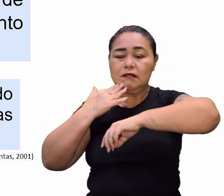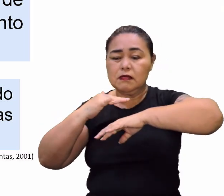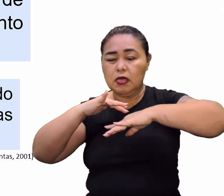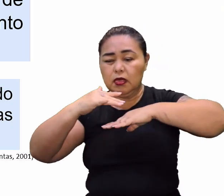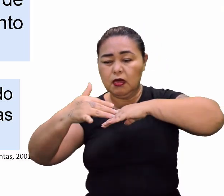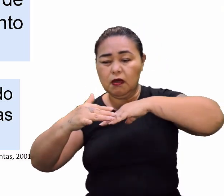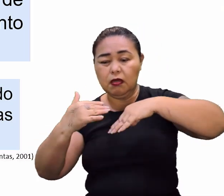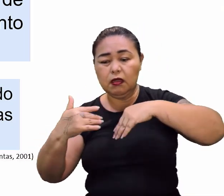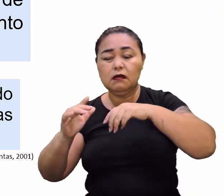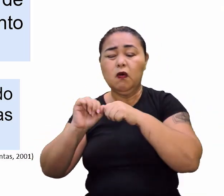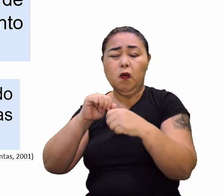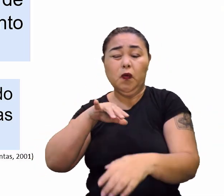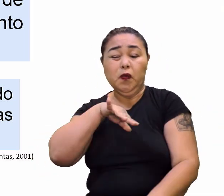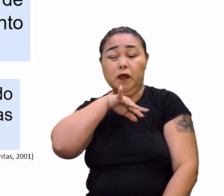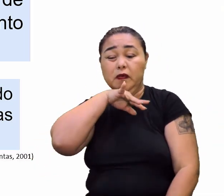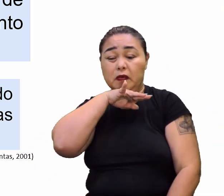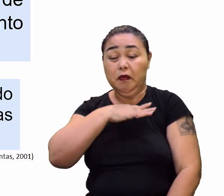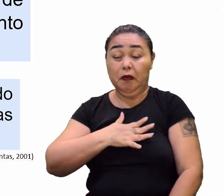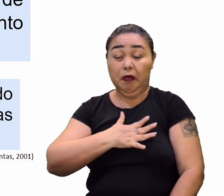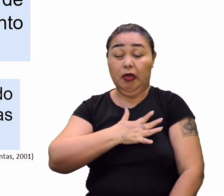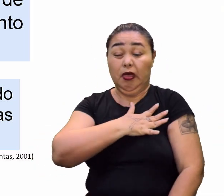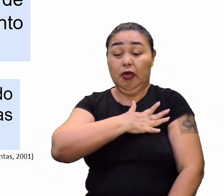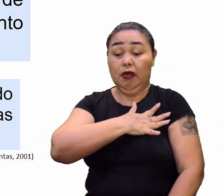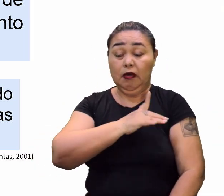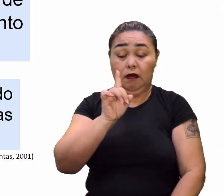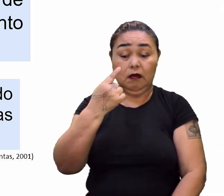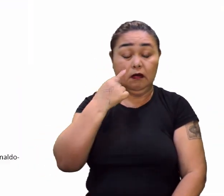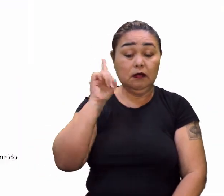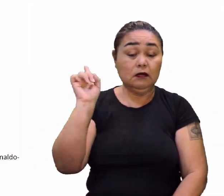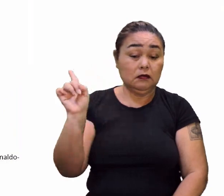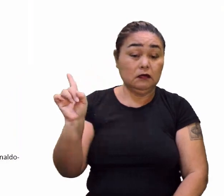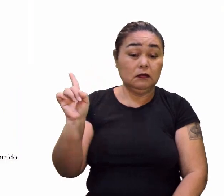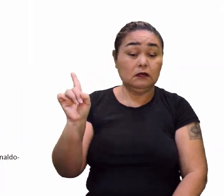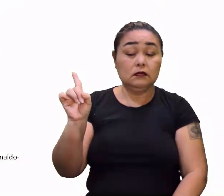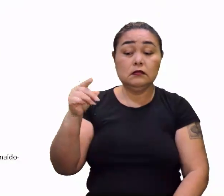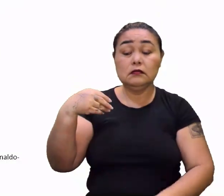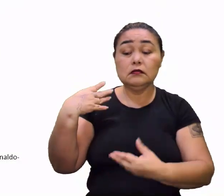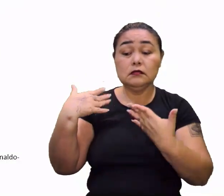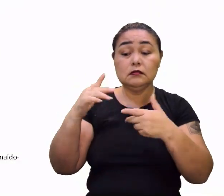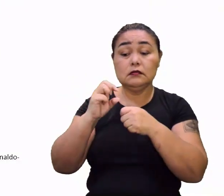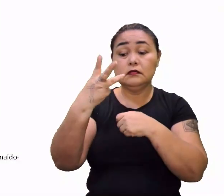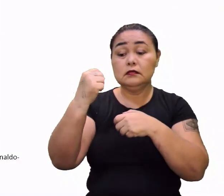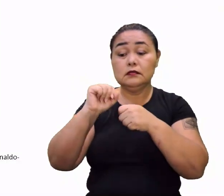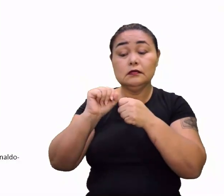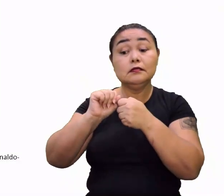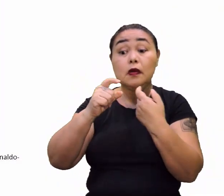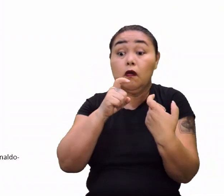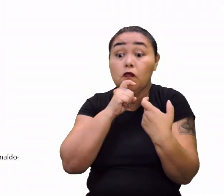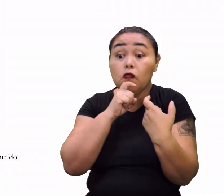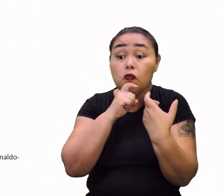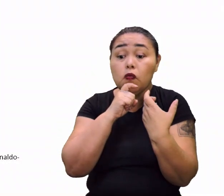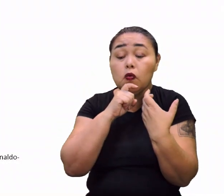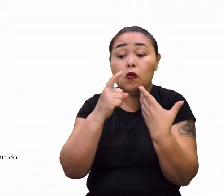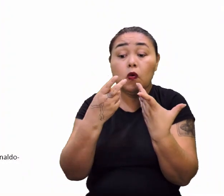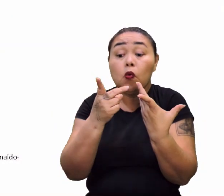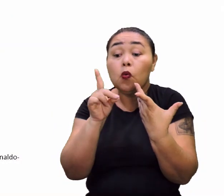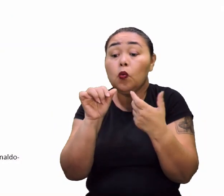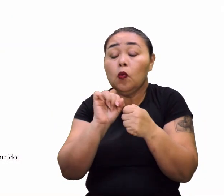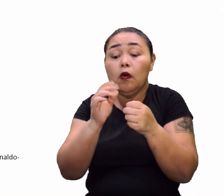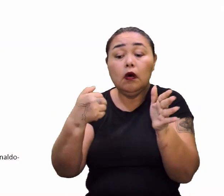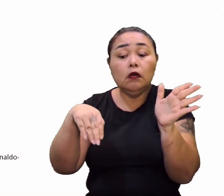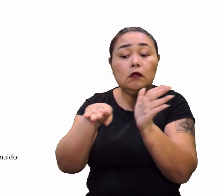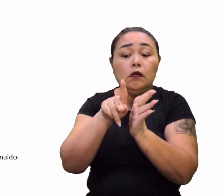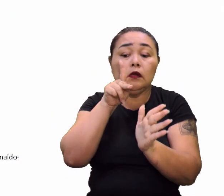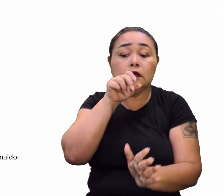deplorável, era horrível, Rogério. Com certeza. Não viu lá que no verão era 30 dias, imagina no inverno? Uhum. Quantos dias para chegar aqui, professor